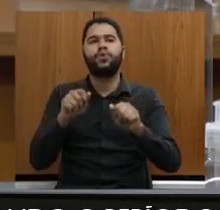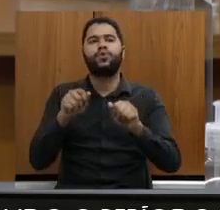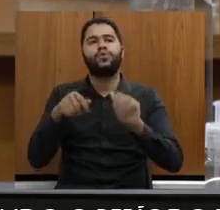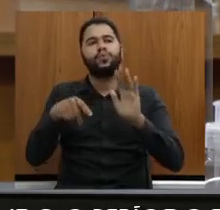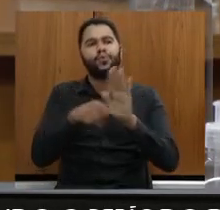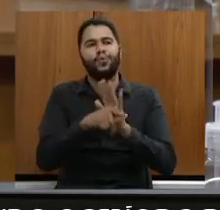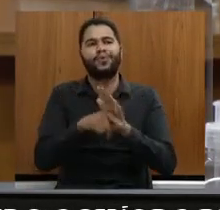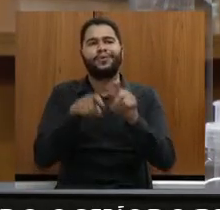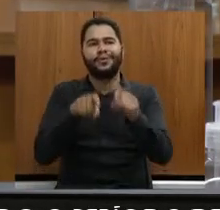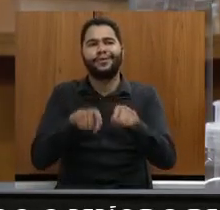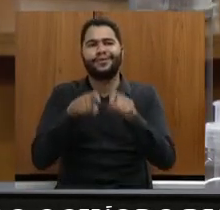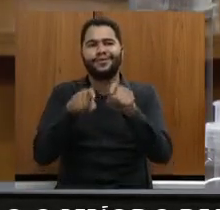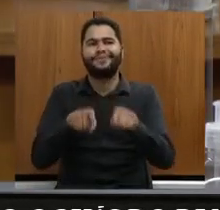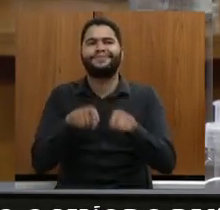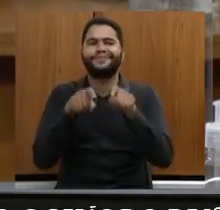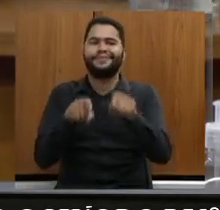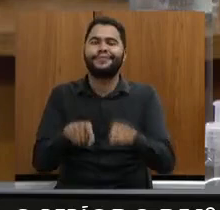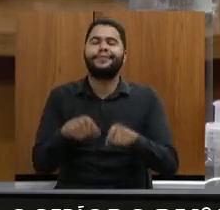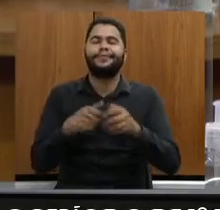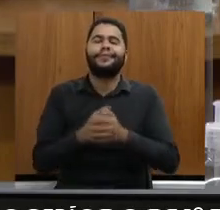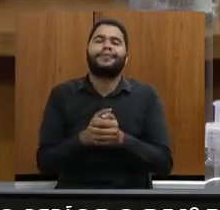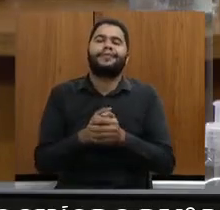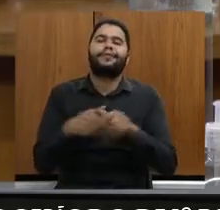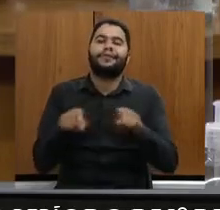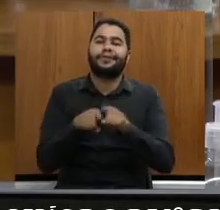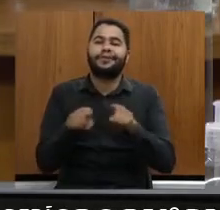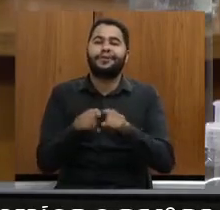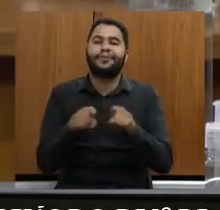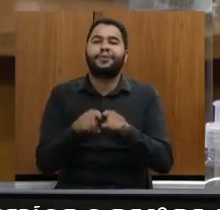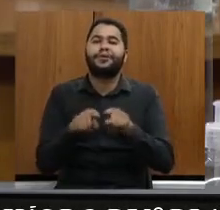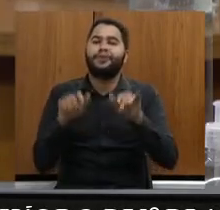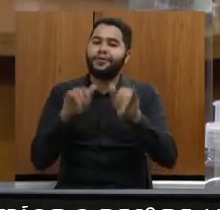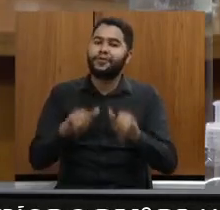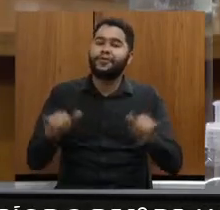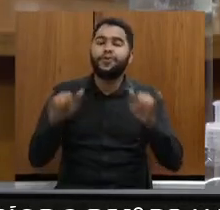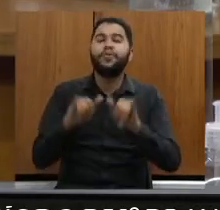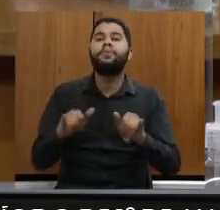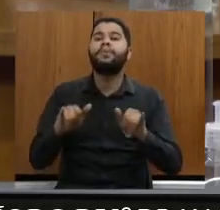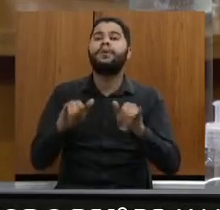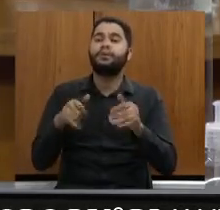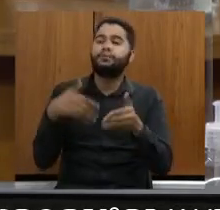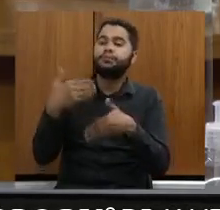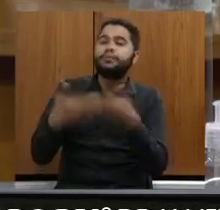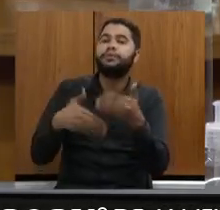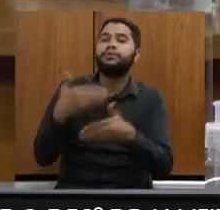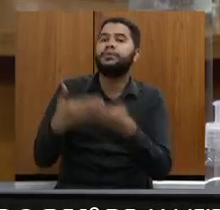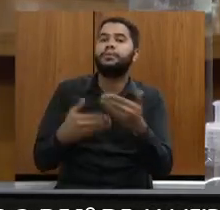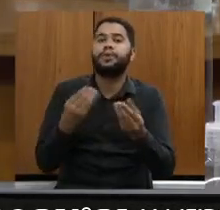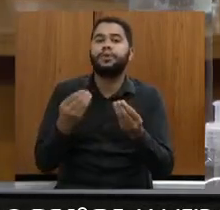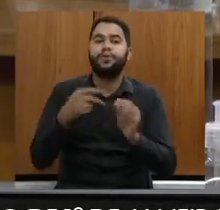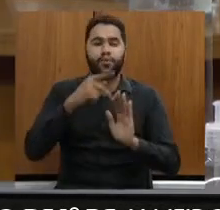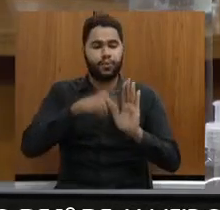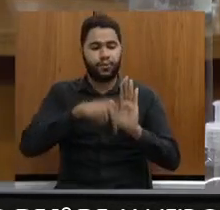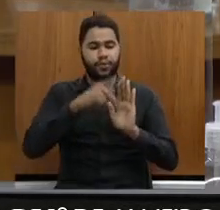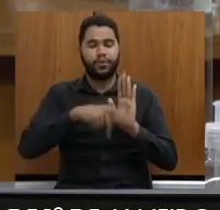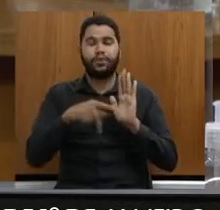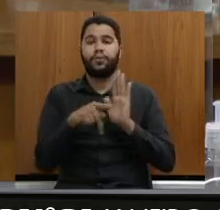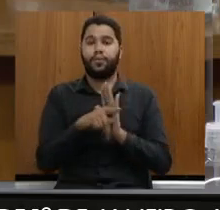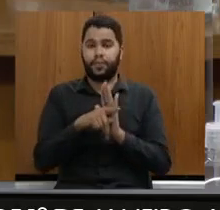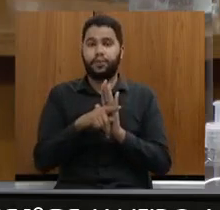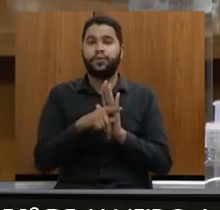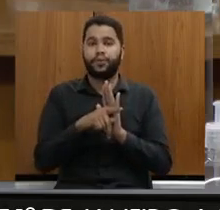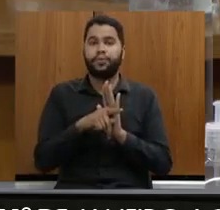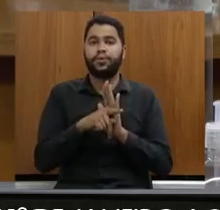no mais curto espaço de tempo aí Eu até vou me informar sobre em que andamento está esse projeto da Cemig